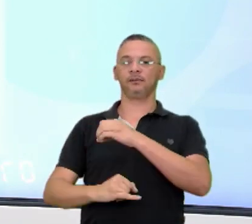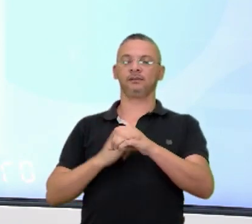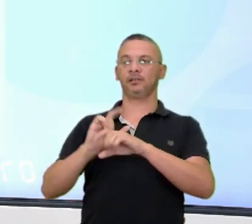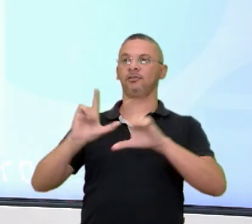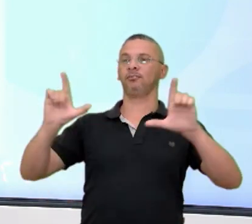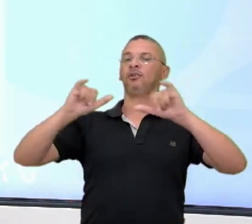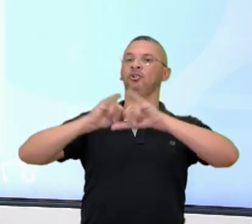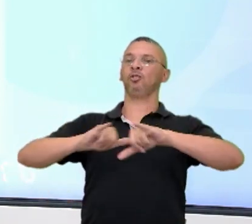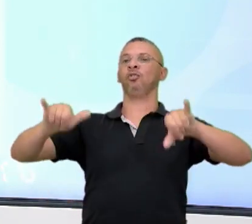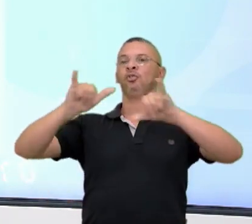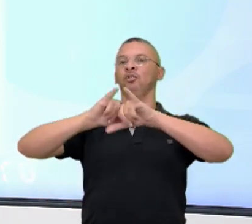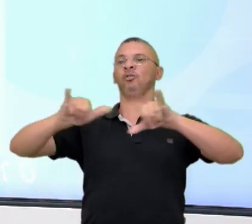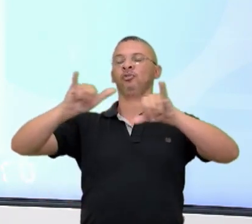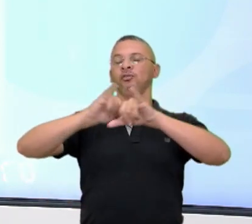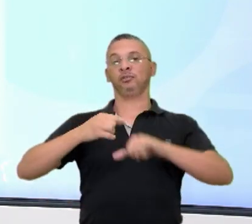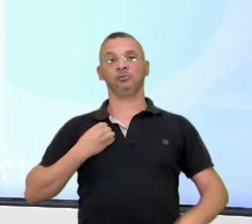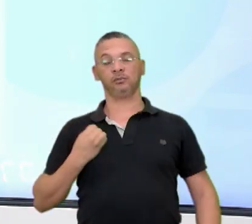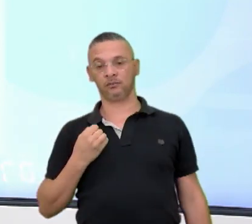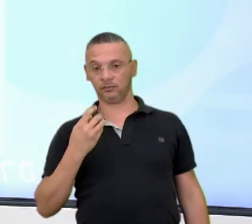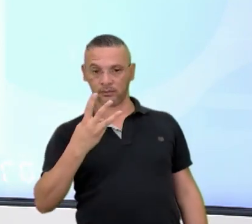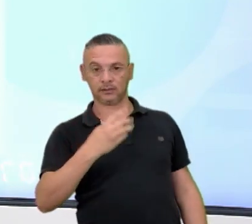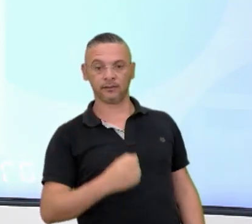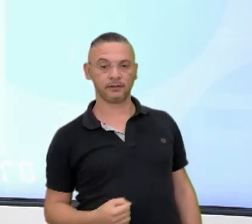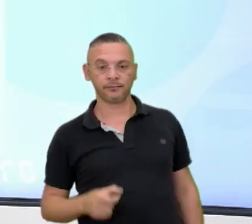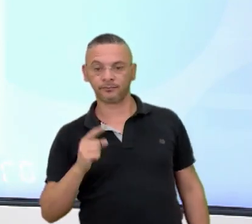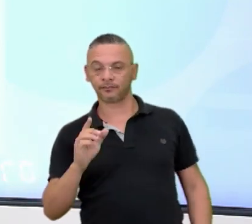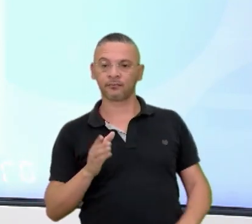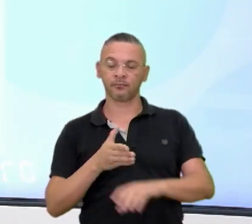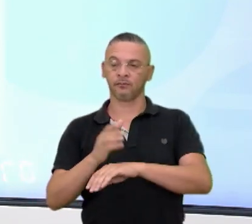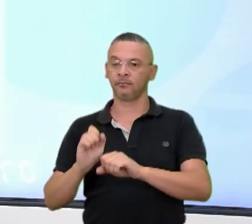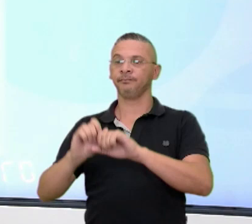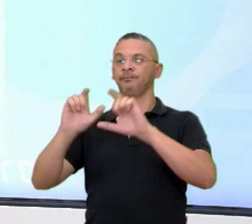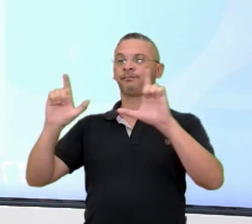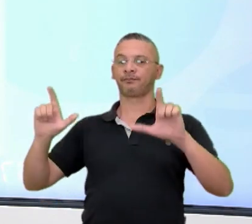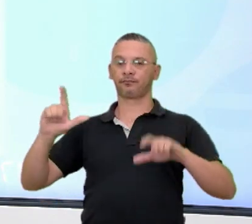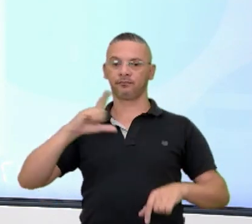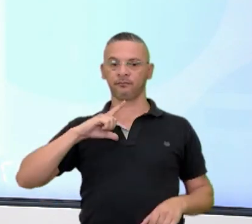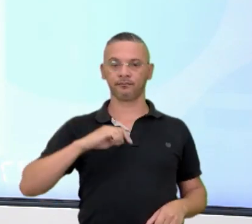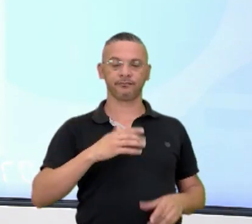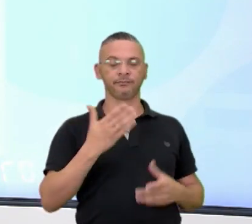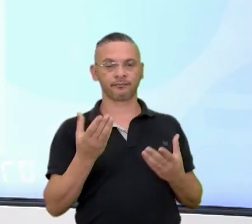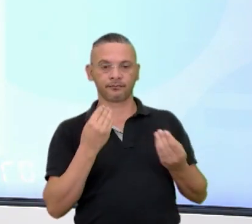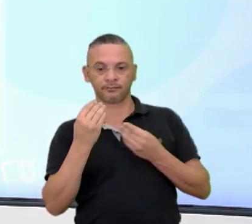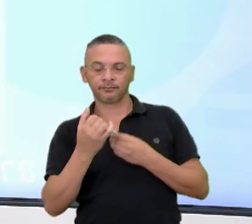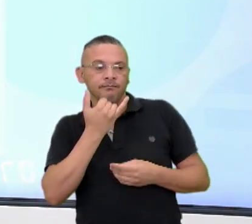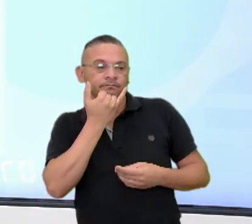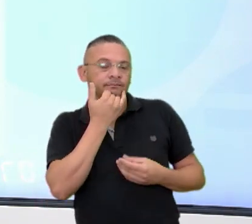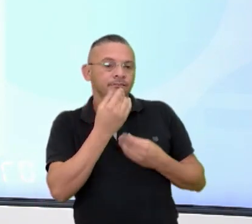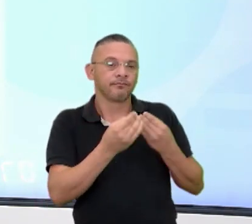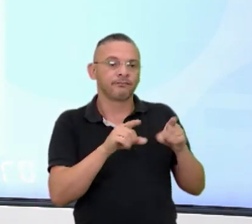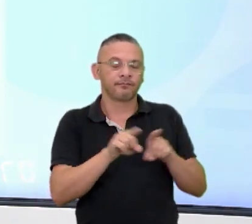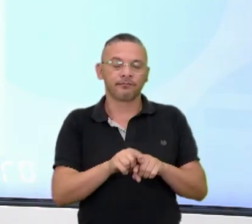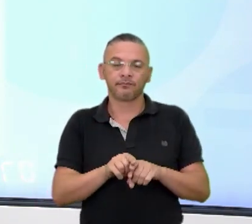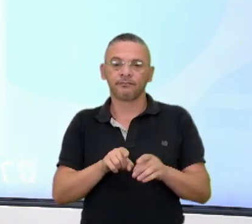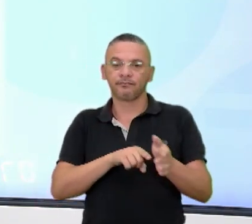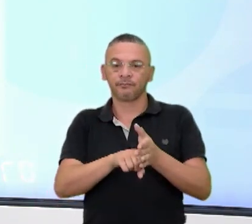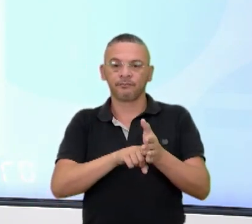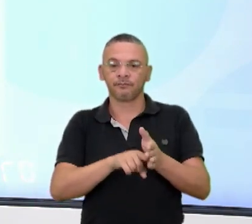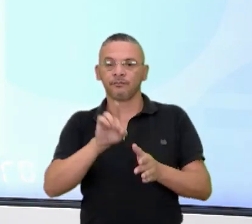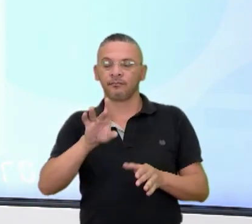de vista. Ou seja, informational bubble, isso influencia muito o nosso assunto aqui. Vamos falar muito sobre isso ao longo desse componente e na tua vida com